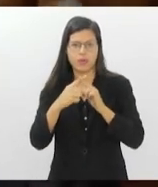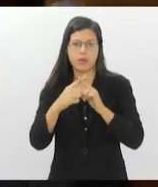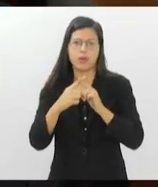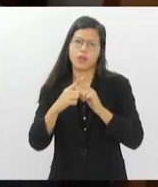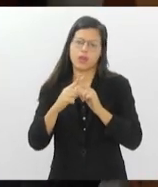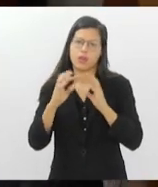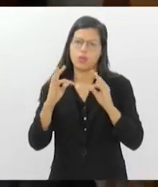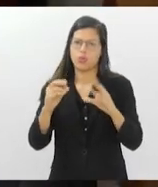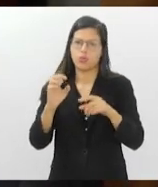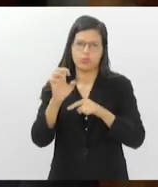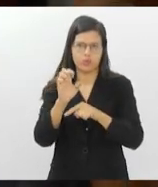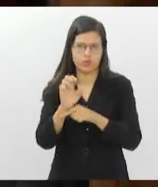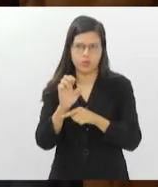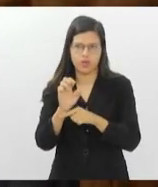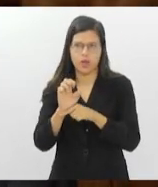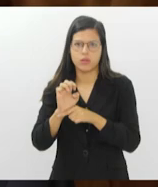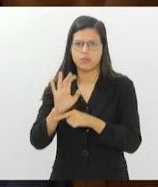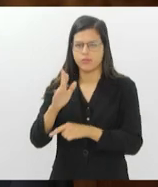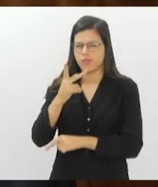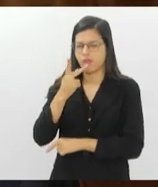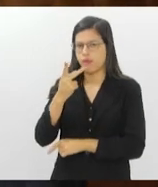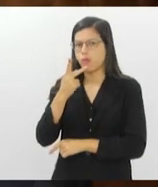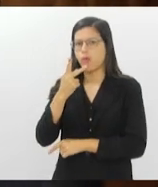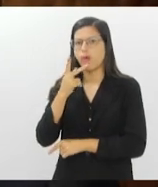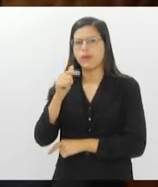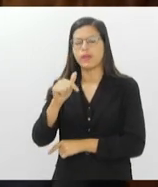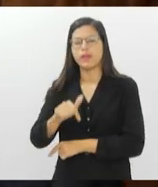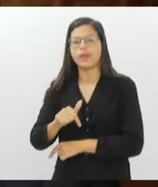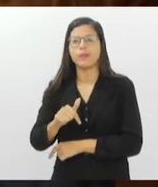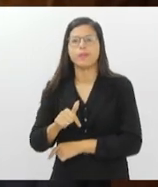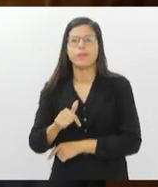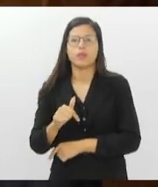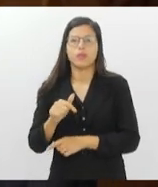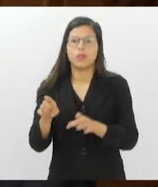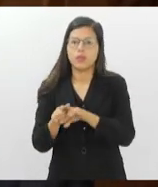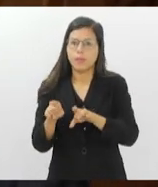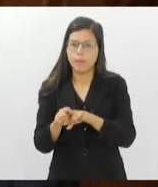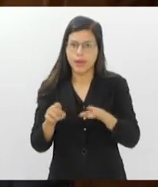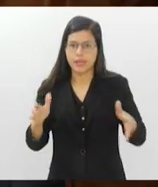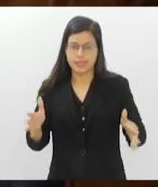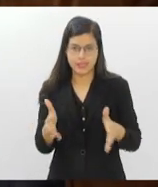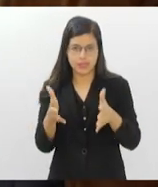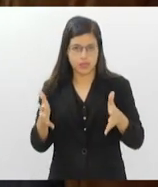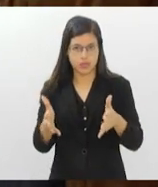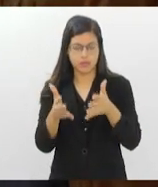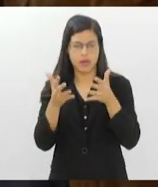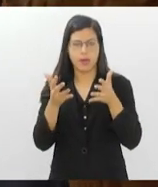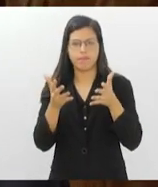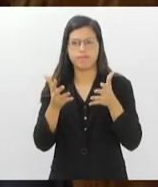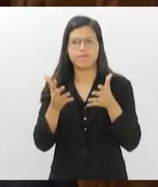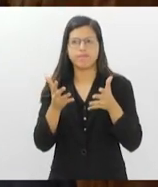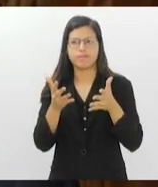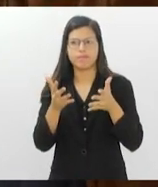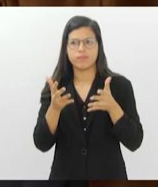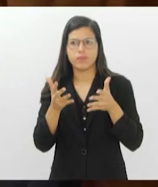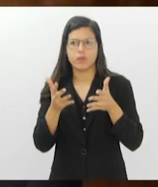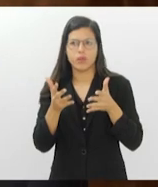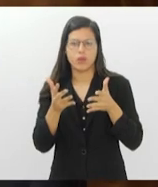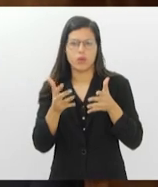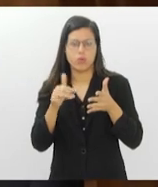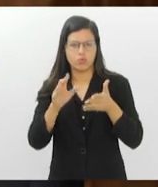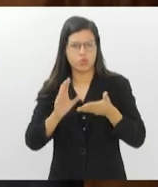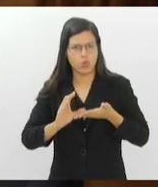né? Como ele já falou aqui, a gente vai incentivar o estabelecimento dos